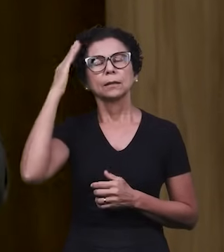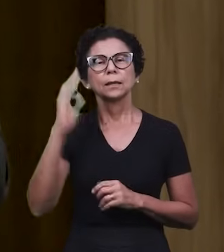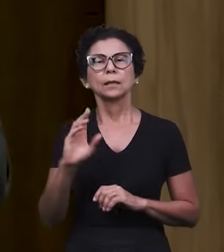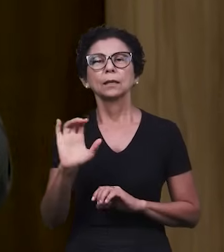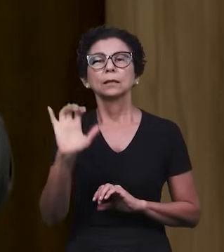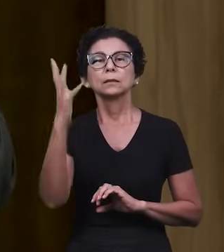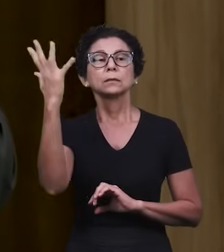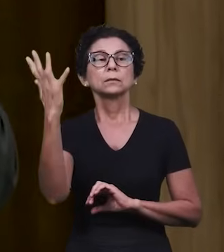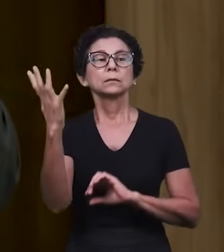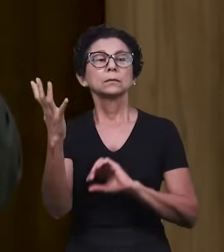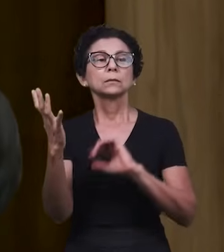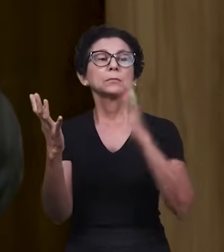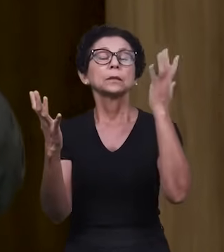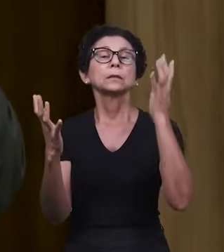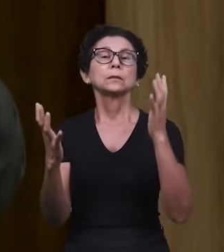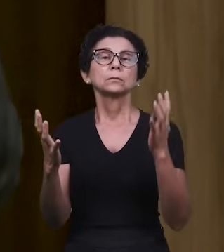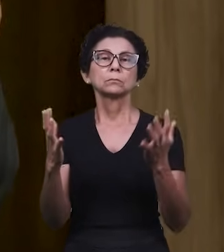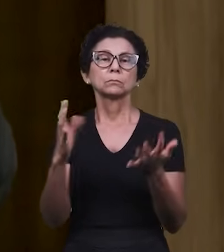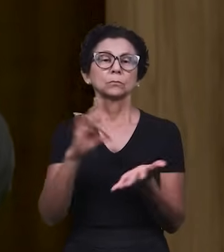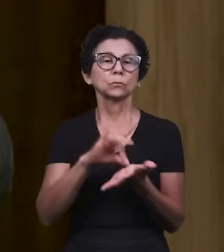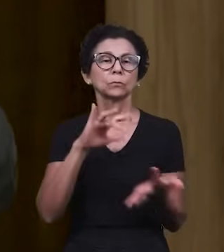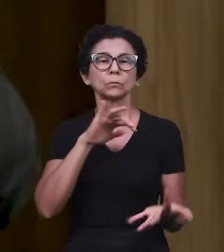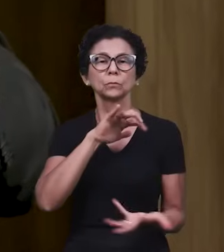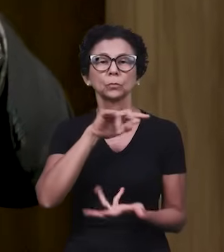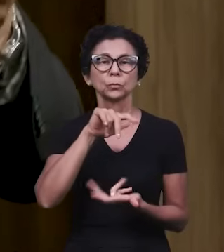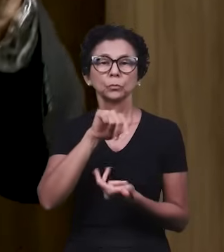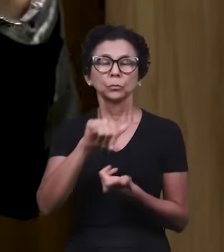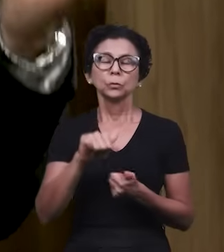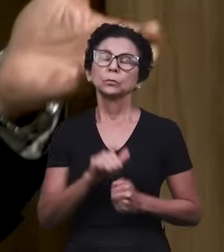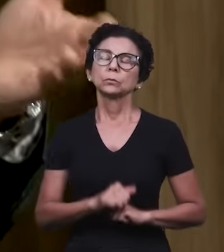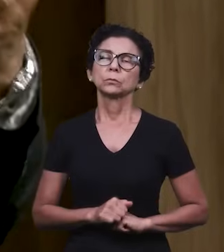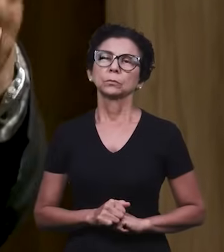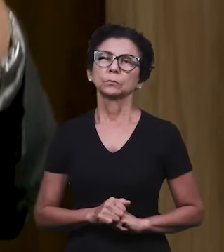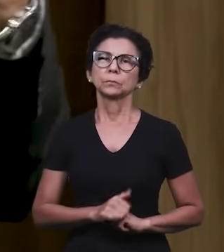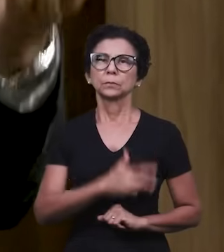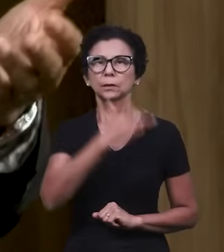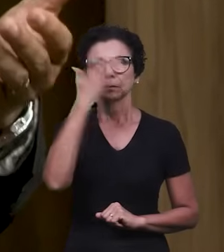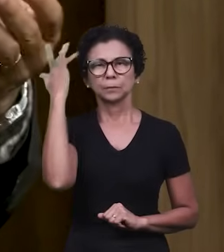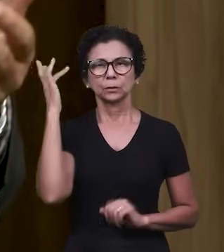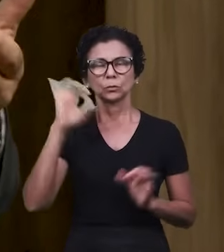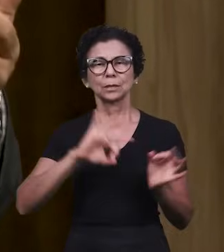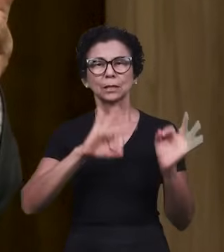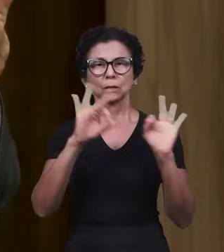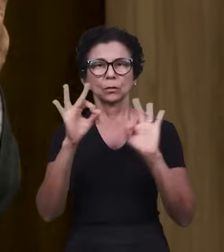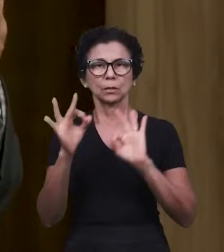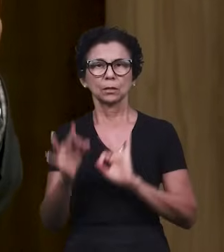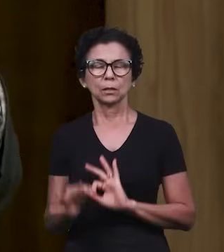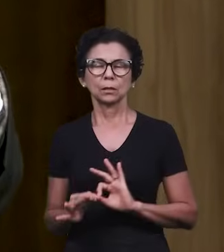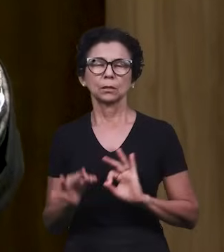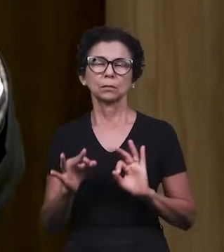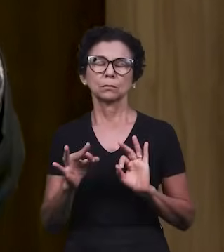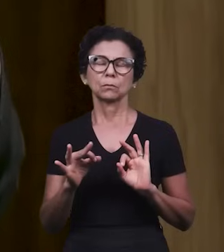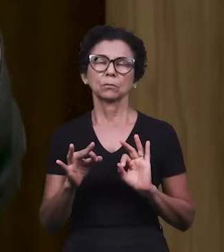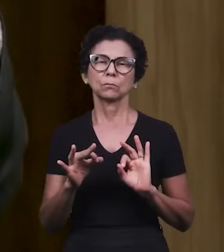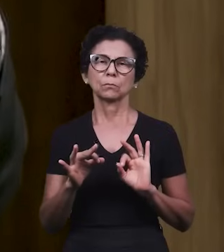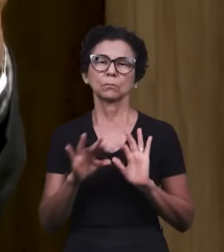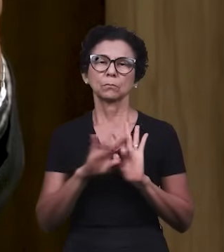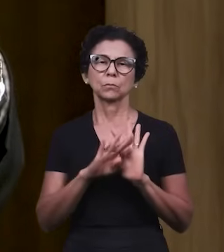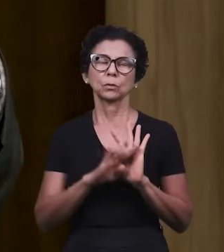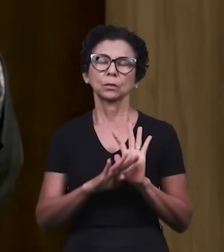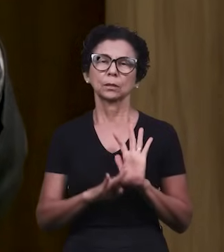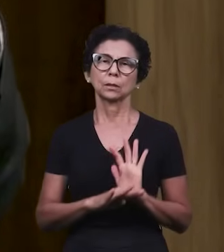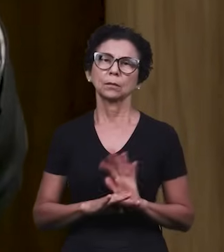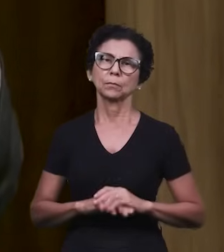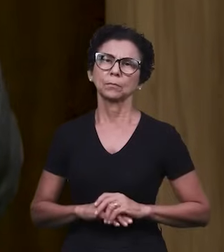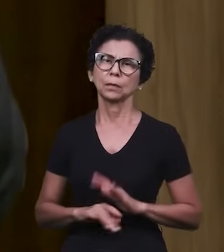ouvindo neste momento, participando desse programa que antecede o evento Trombetas e Festas, para que eles